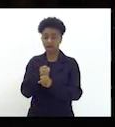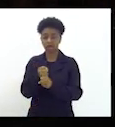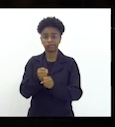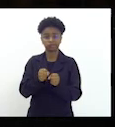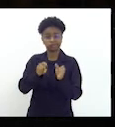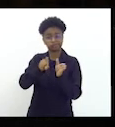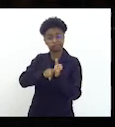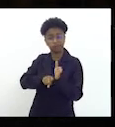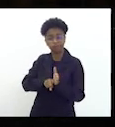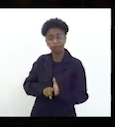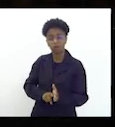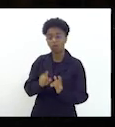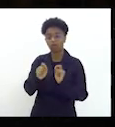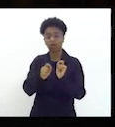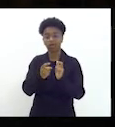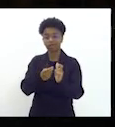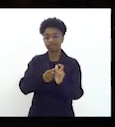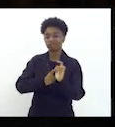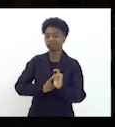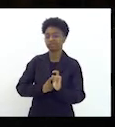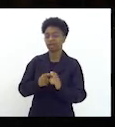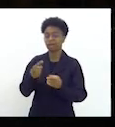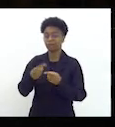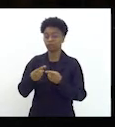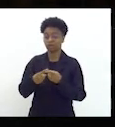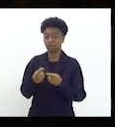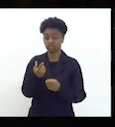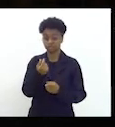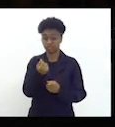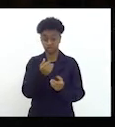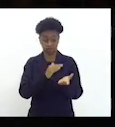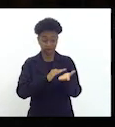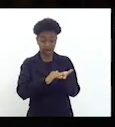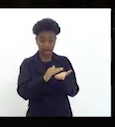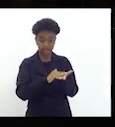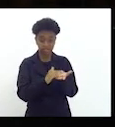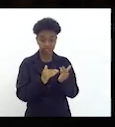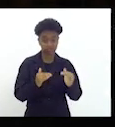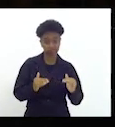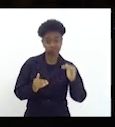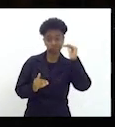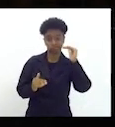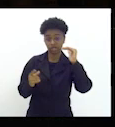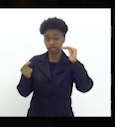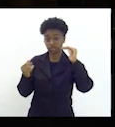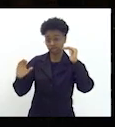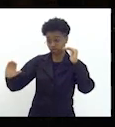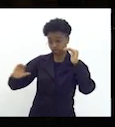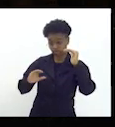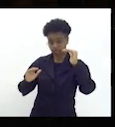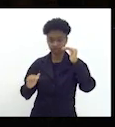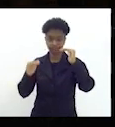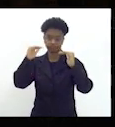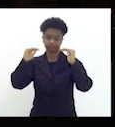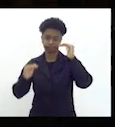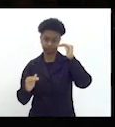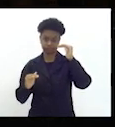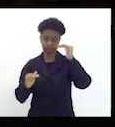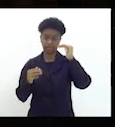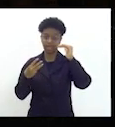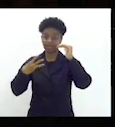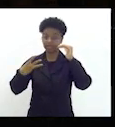Isto é a despesa ser maior que a receita em